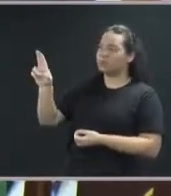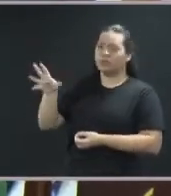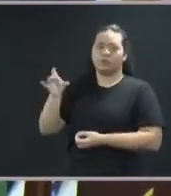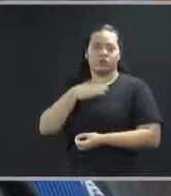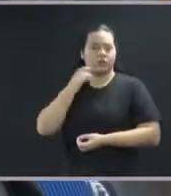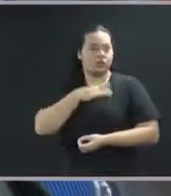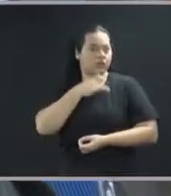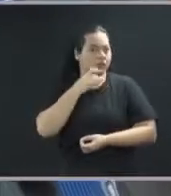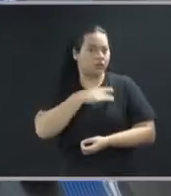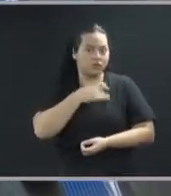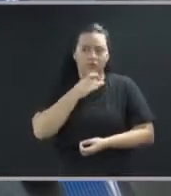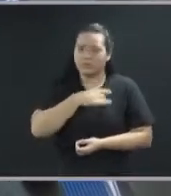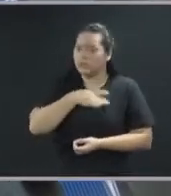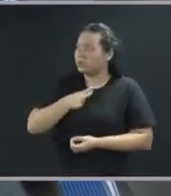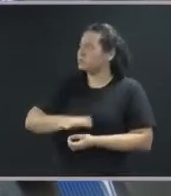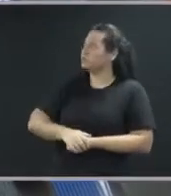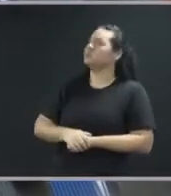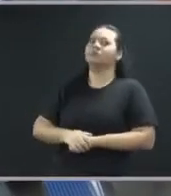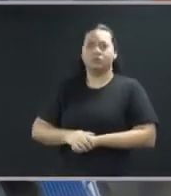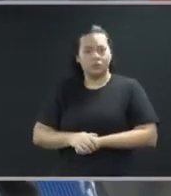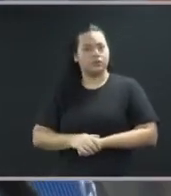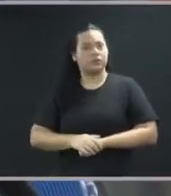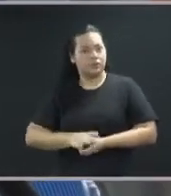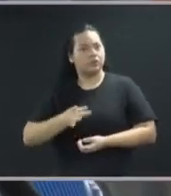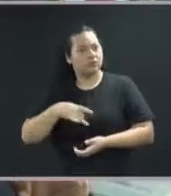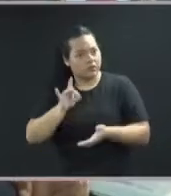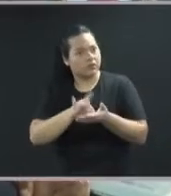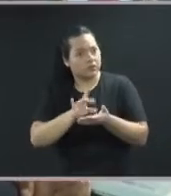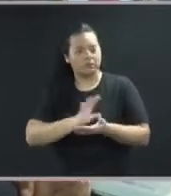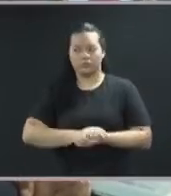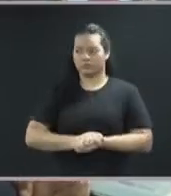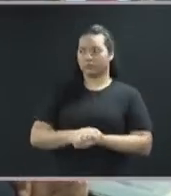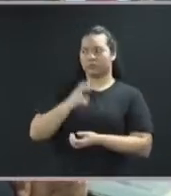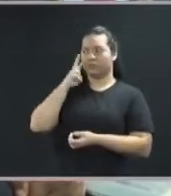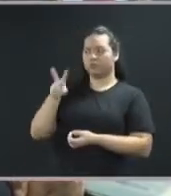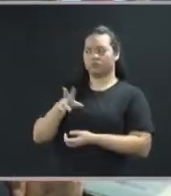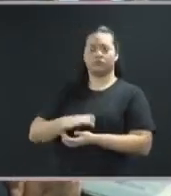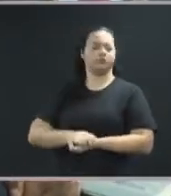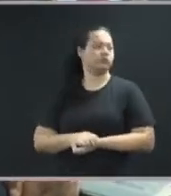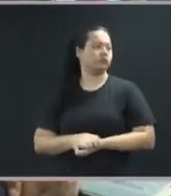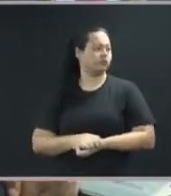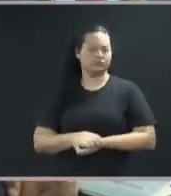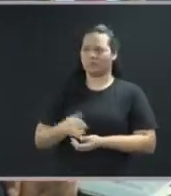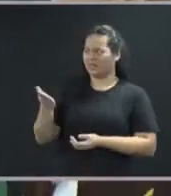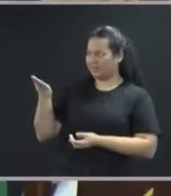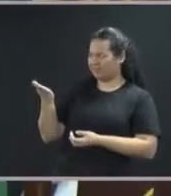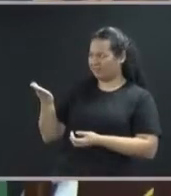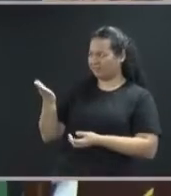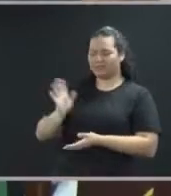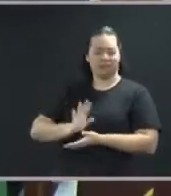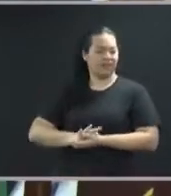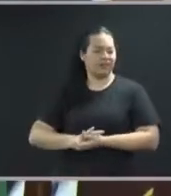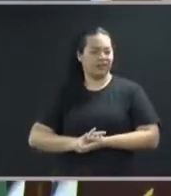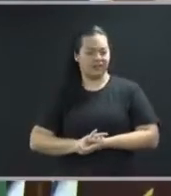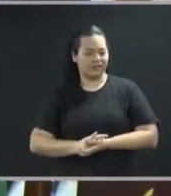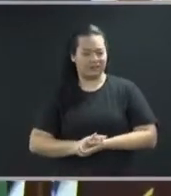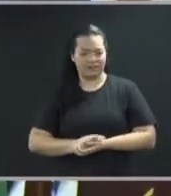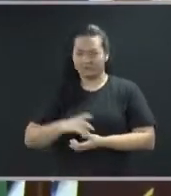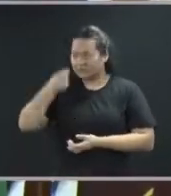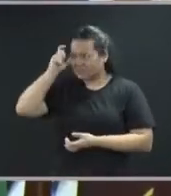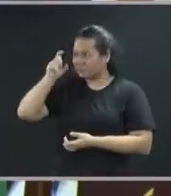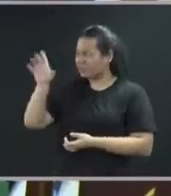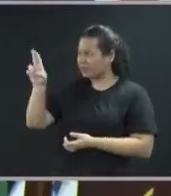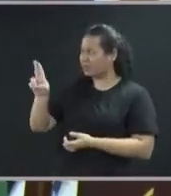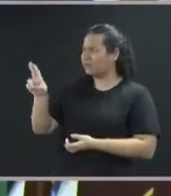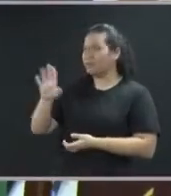mulher está aí te esperando já faz um bom tempo. Eu falei: tribulosa. O que é que ela tem que fazer? É, ela veio aí e disse que o homem está endemoniado lá,